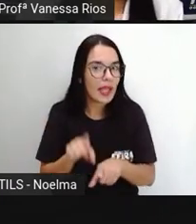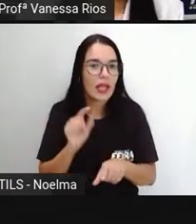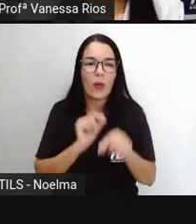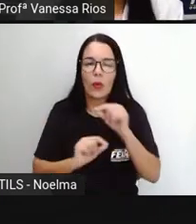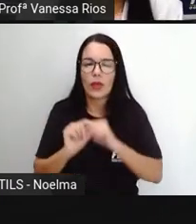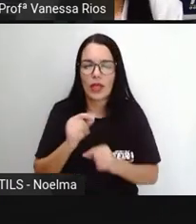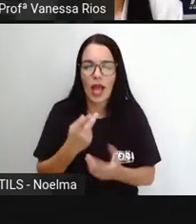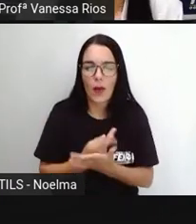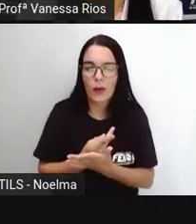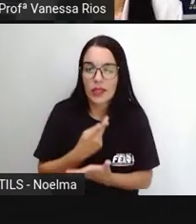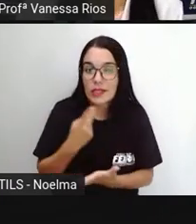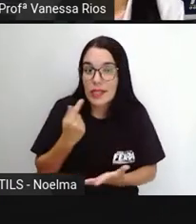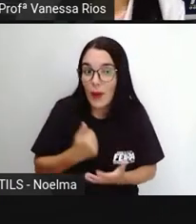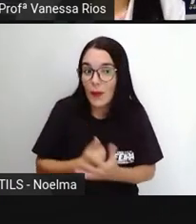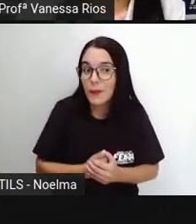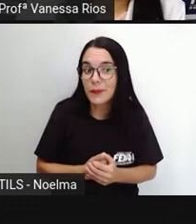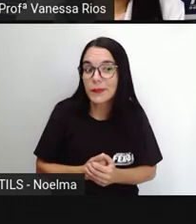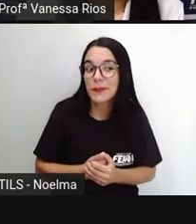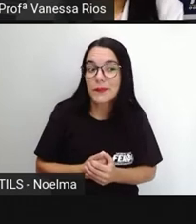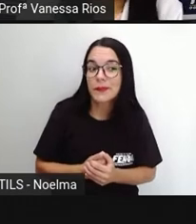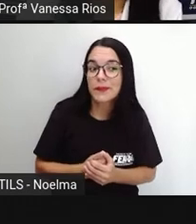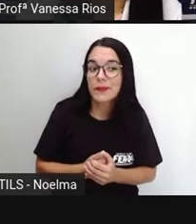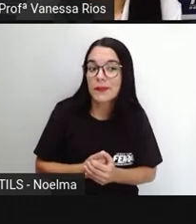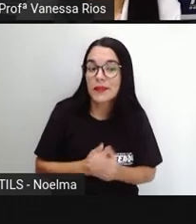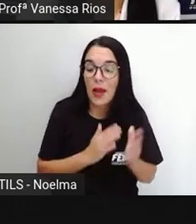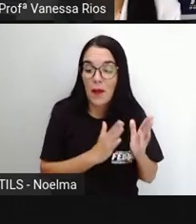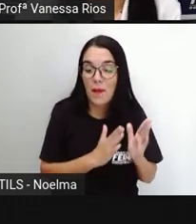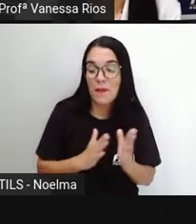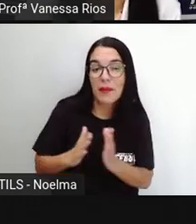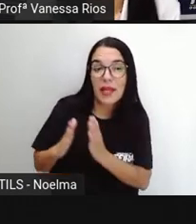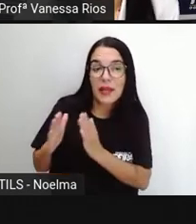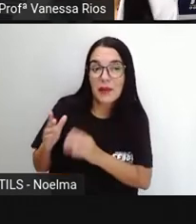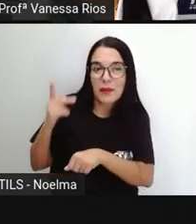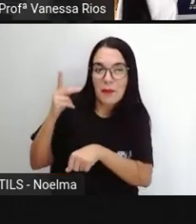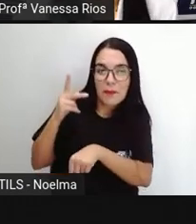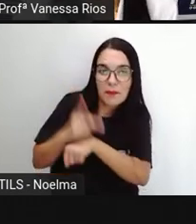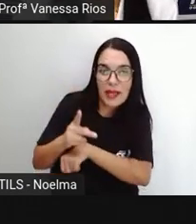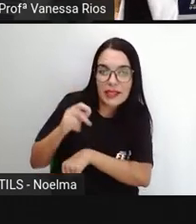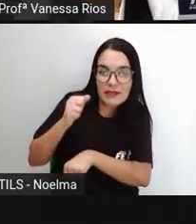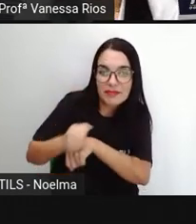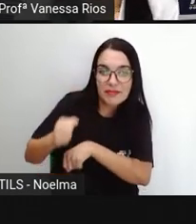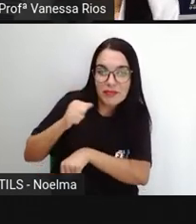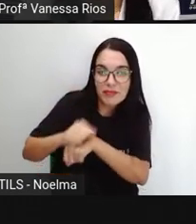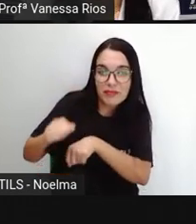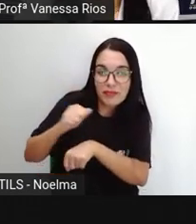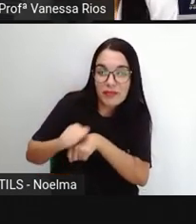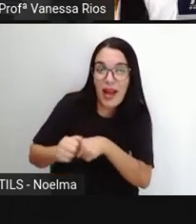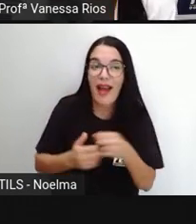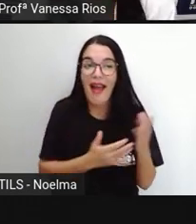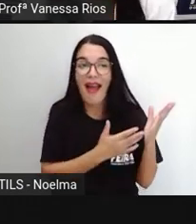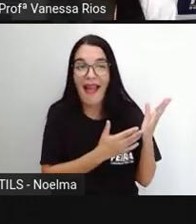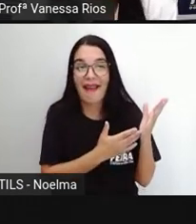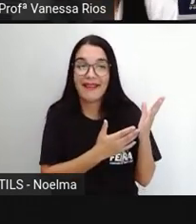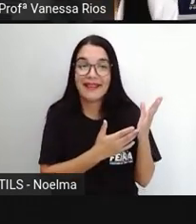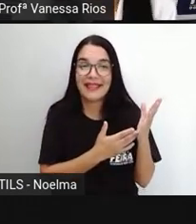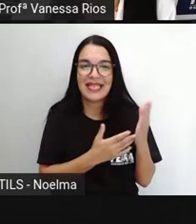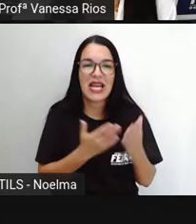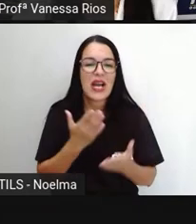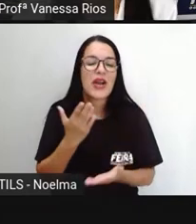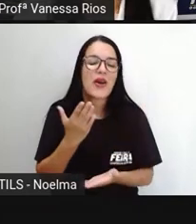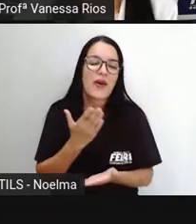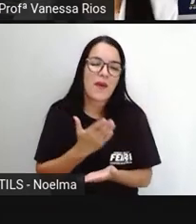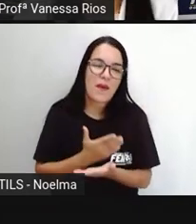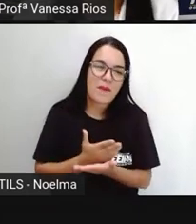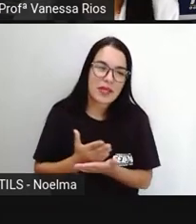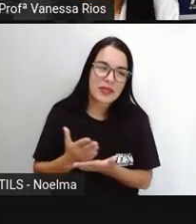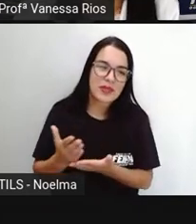técnicas de agricultura e também pela descoberta das técnicas de criação, né, da domesticação de animais, ele